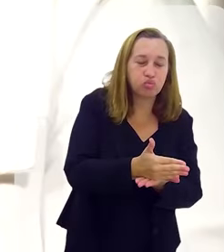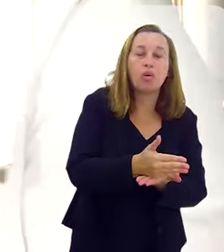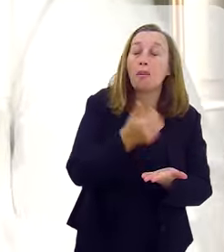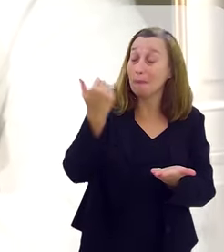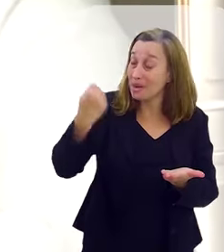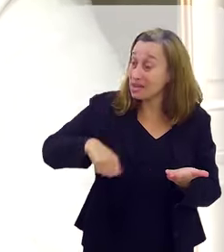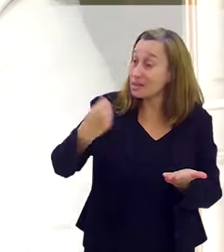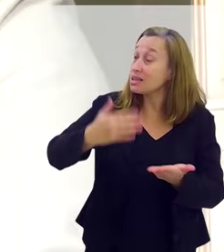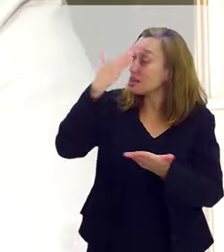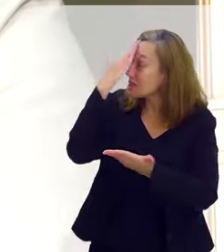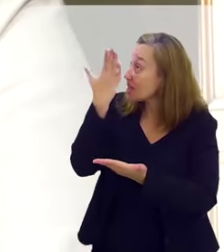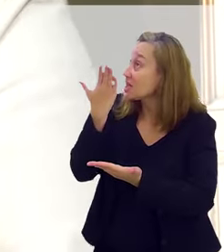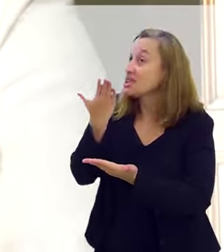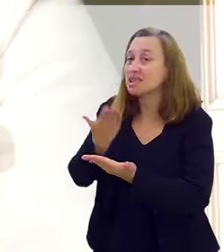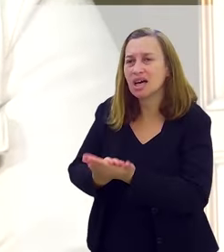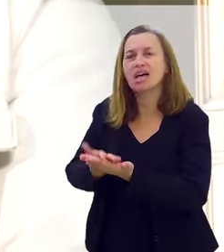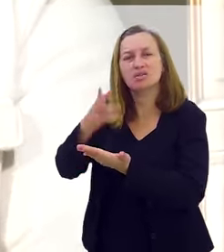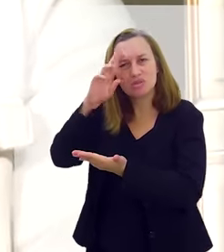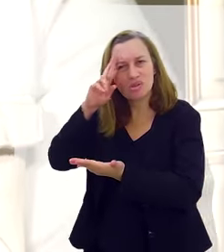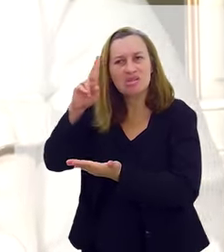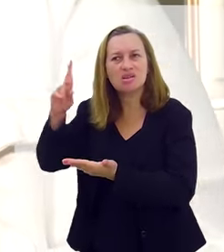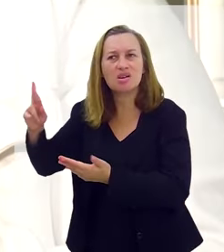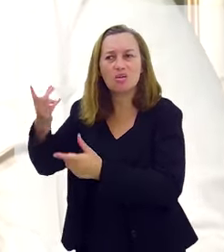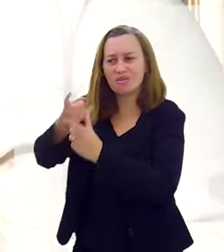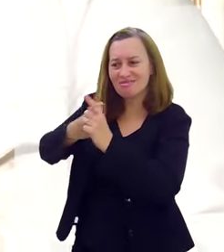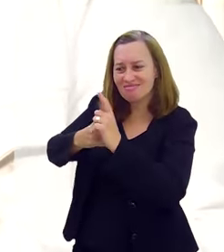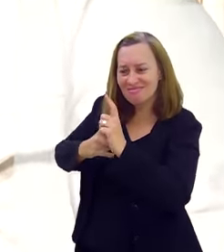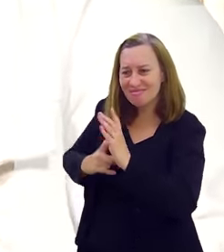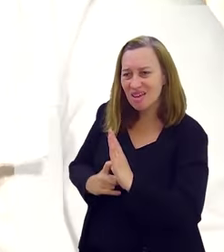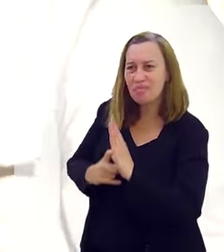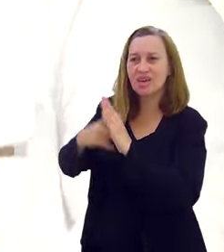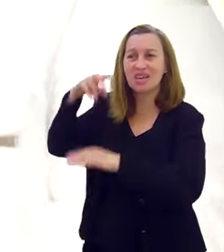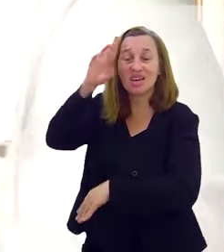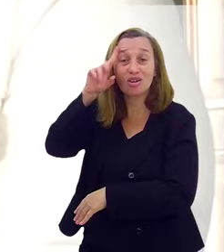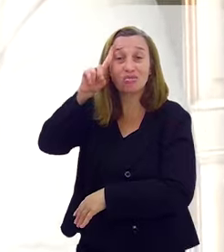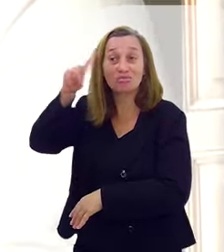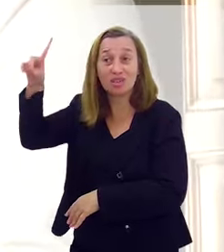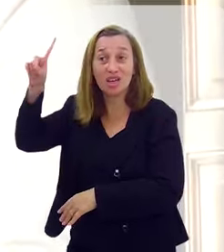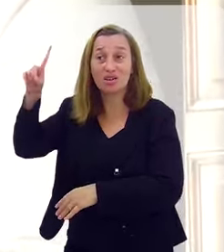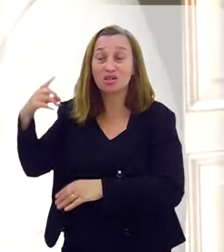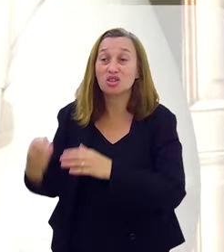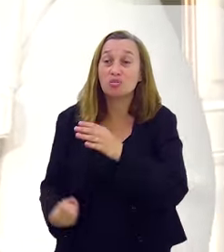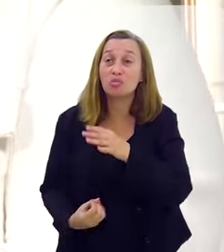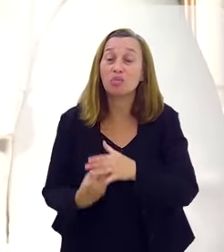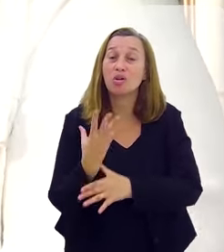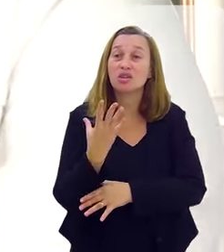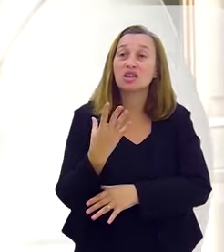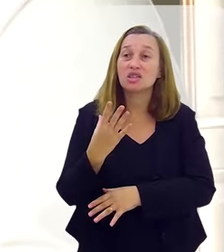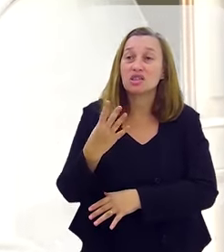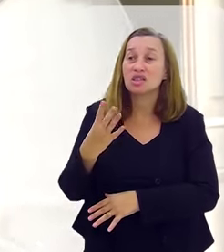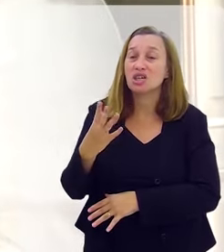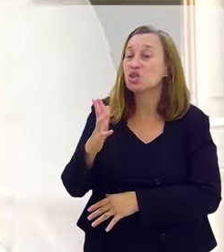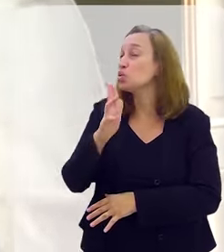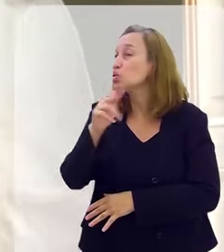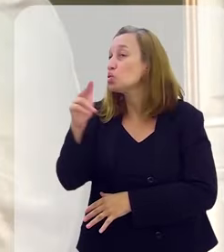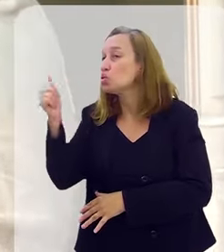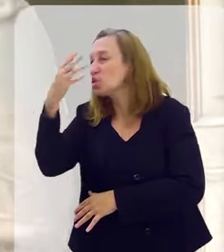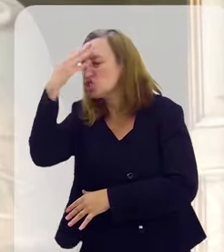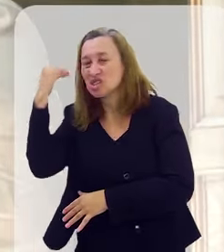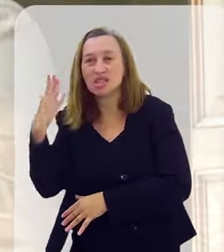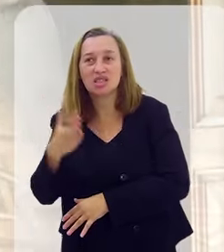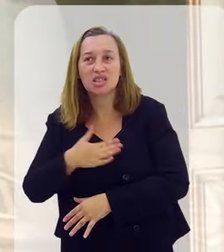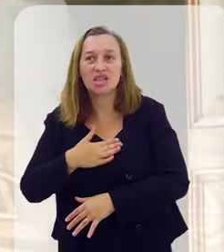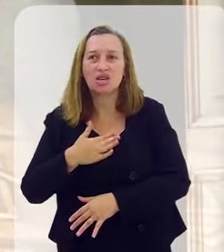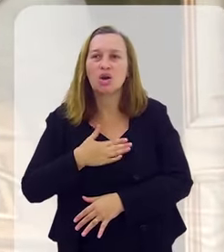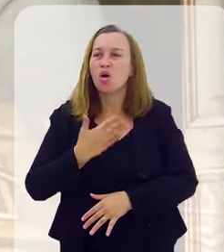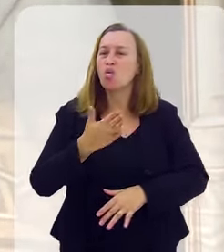ciência. Sob tua palavra nós andamos sobre o mar. Mesmo quando tudo não vai